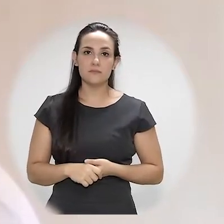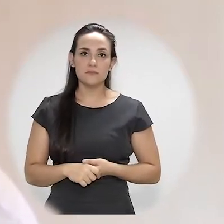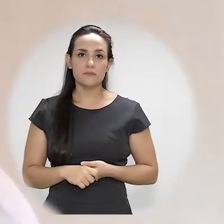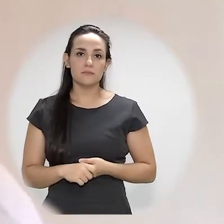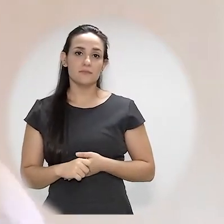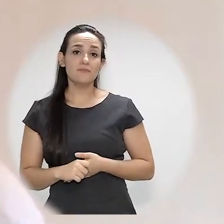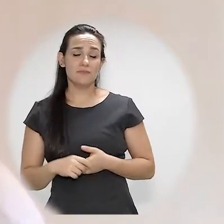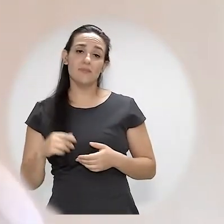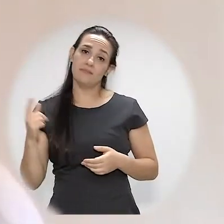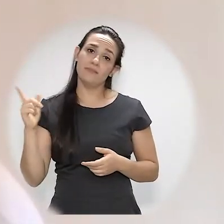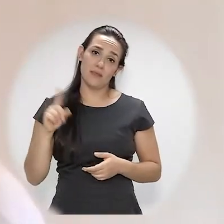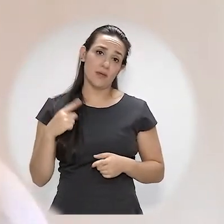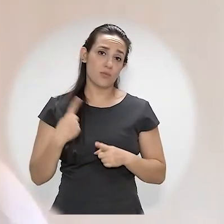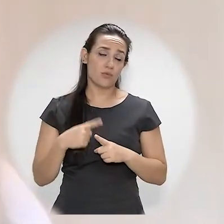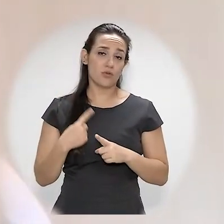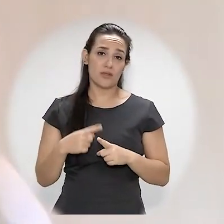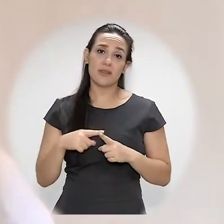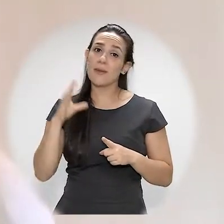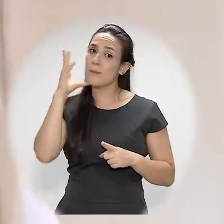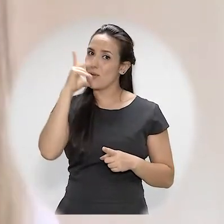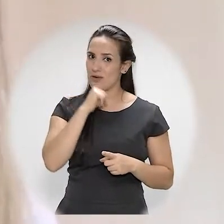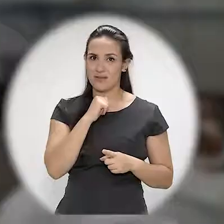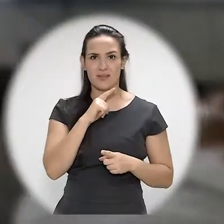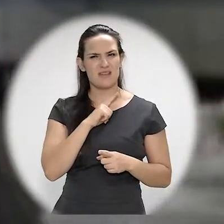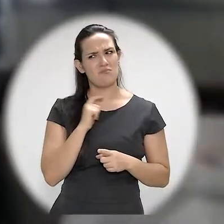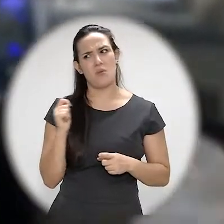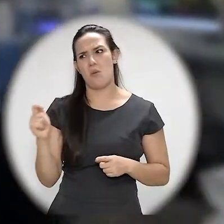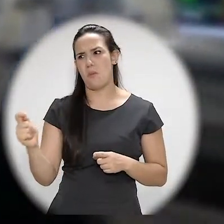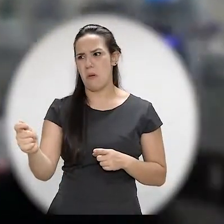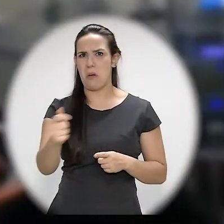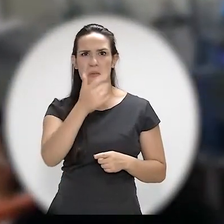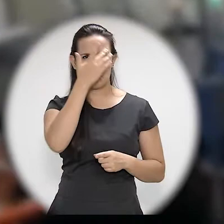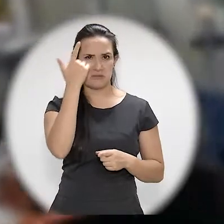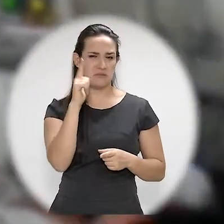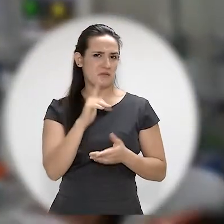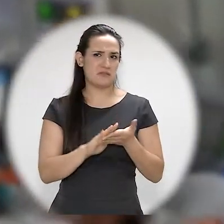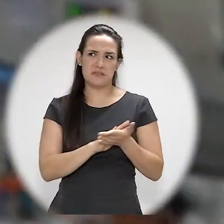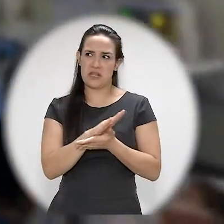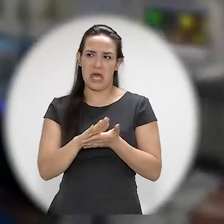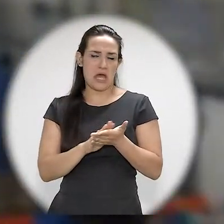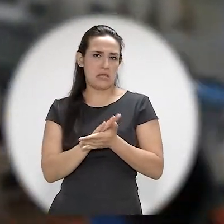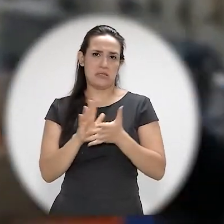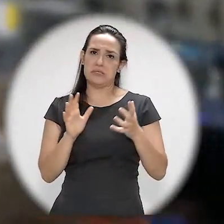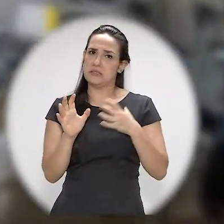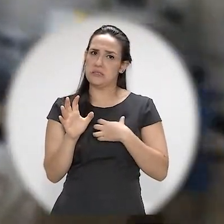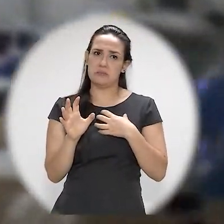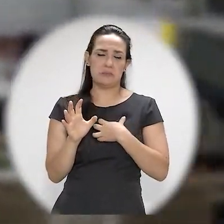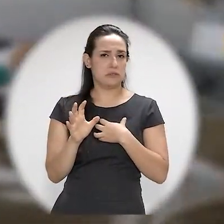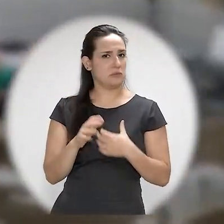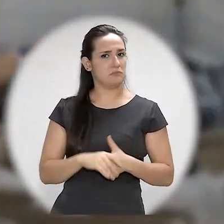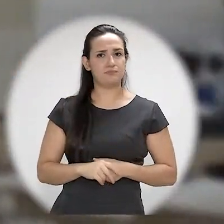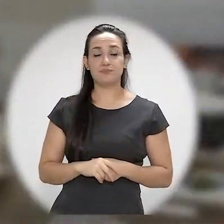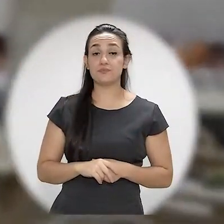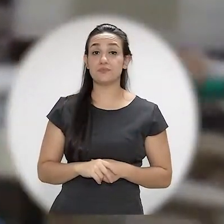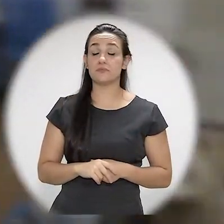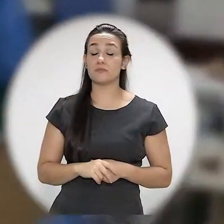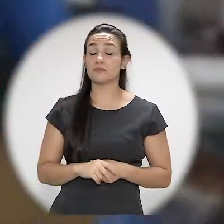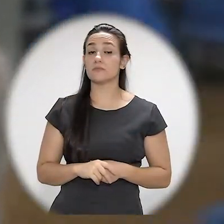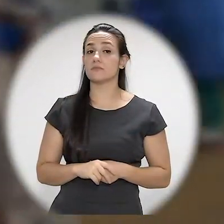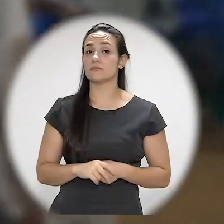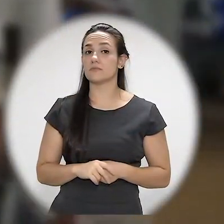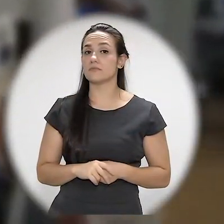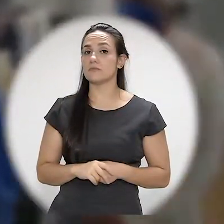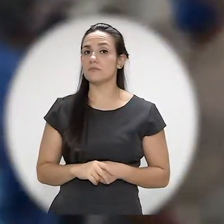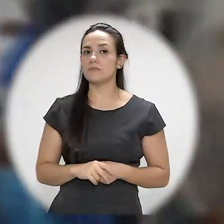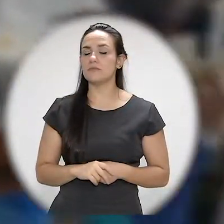faz parte, enfim, de um período de adaptação, né? São poucas pessoas que não tiveram nenhum tipo de impacto na pandemia.